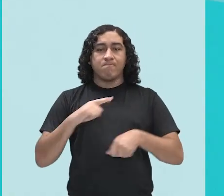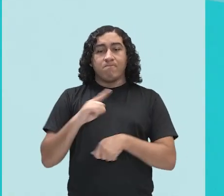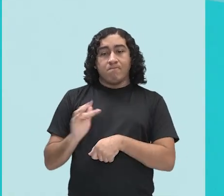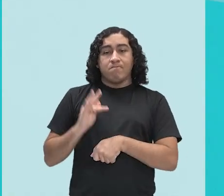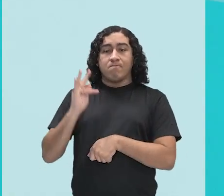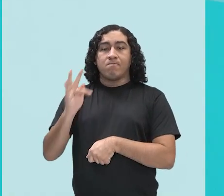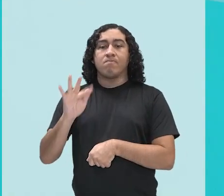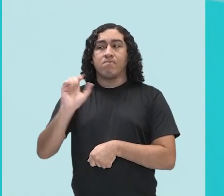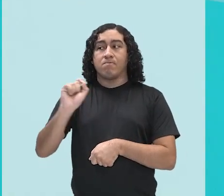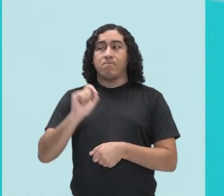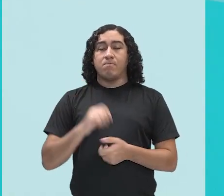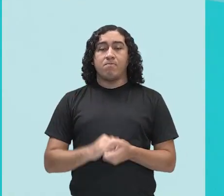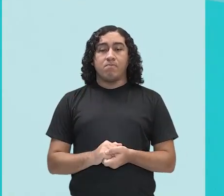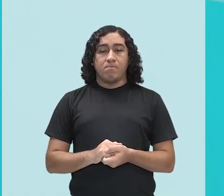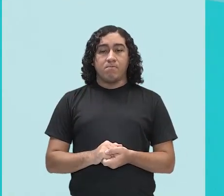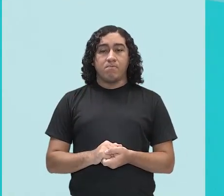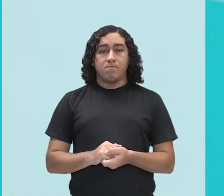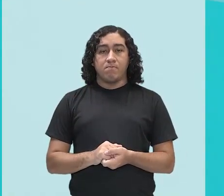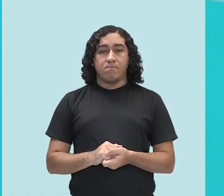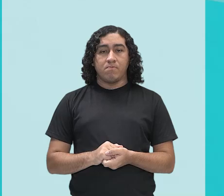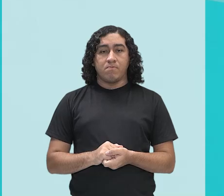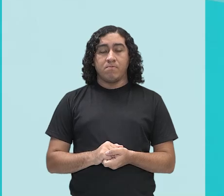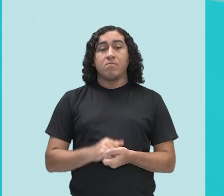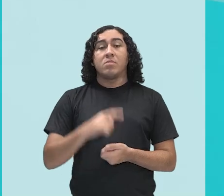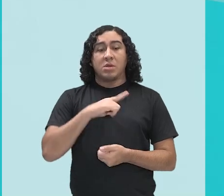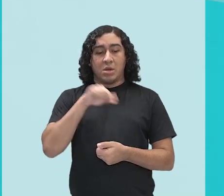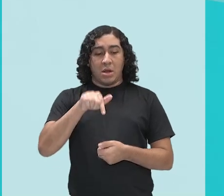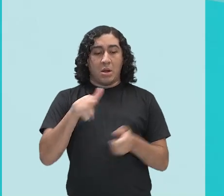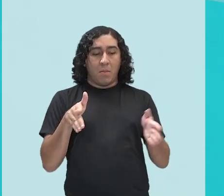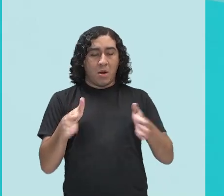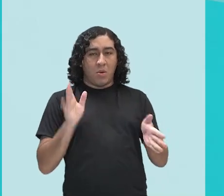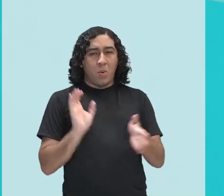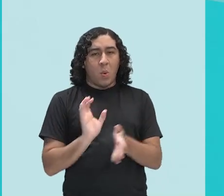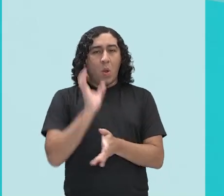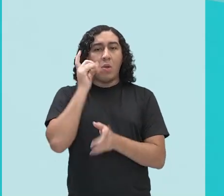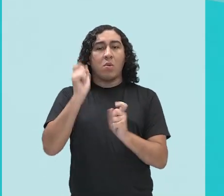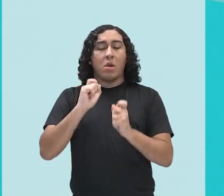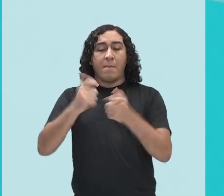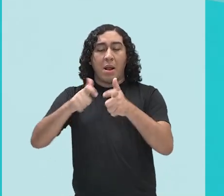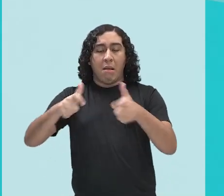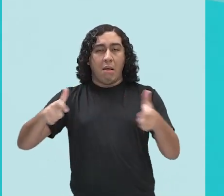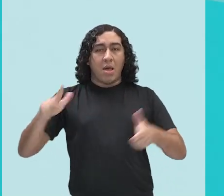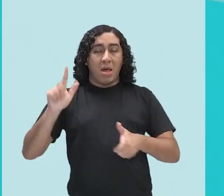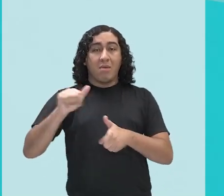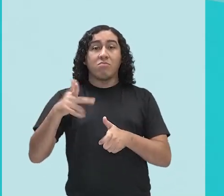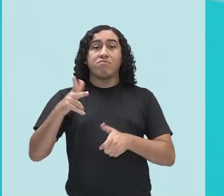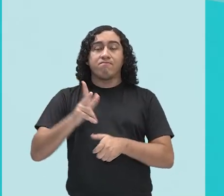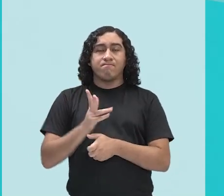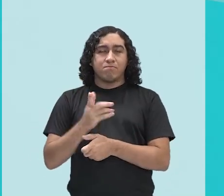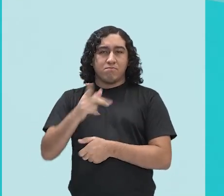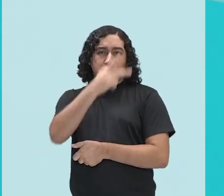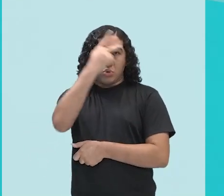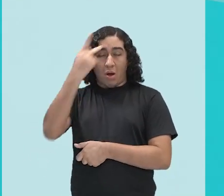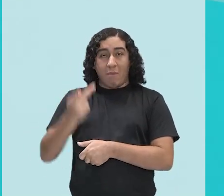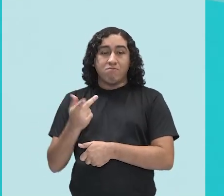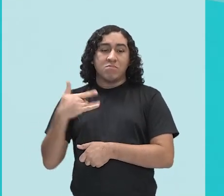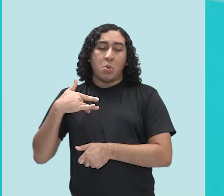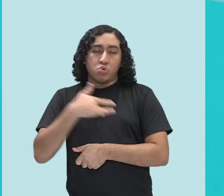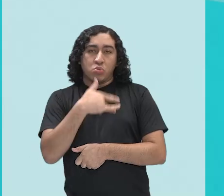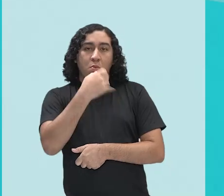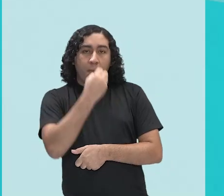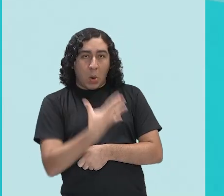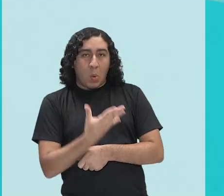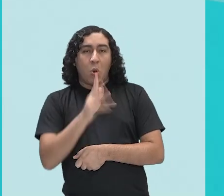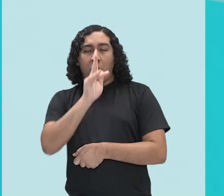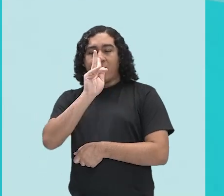também trabalhar na indústria que estava crescendo naquela época, então precisavam de trabalhadores mais fortes, mais saudáveis,